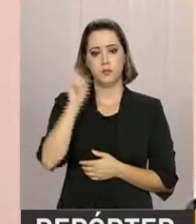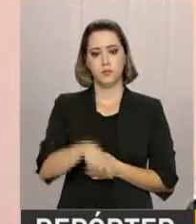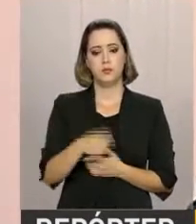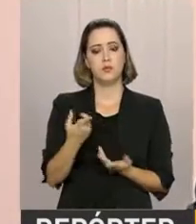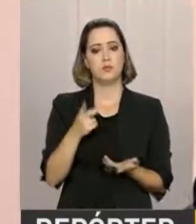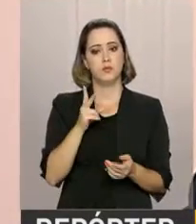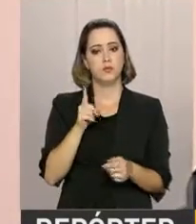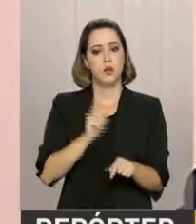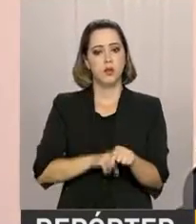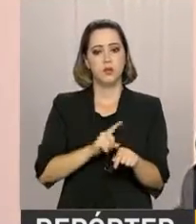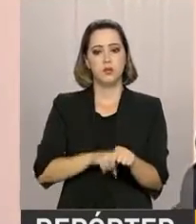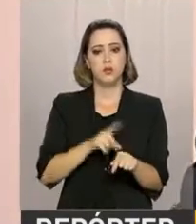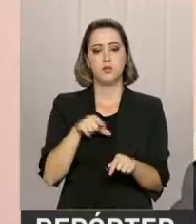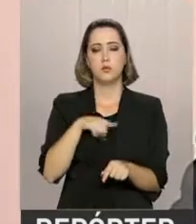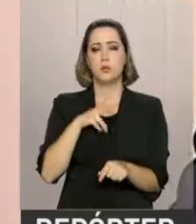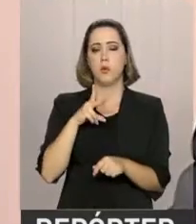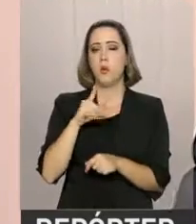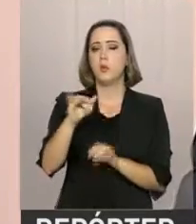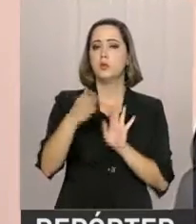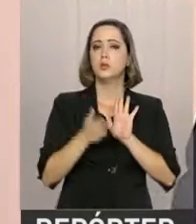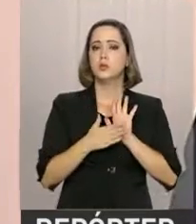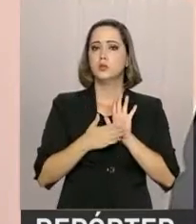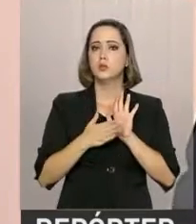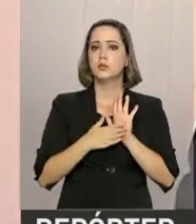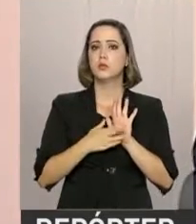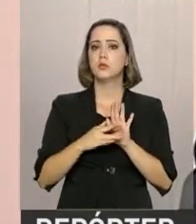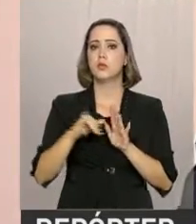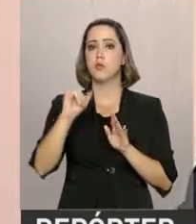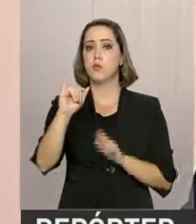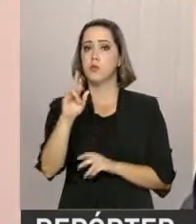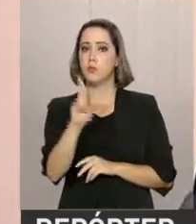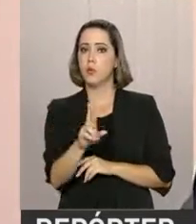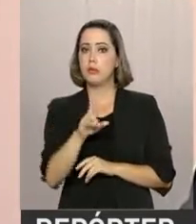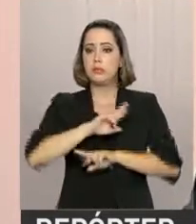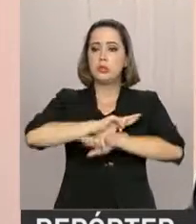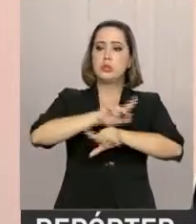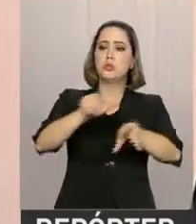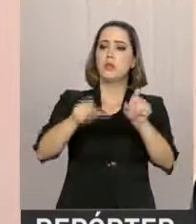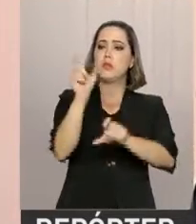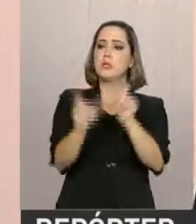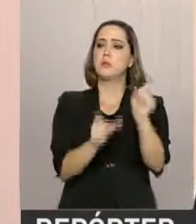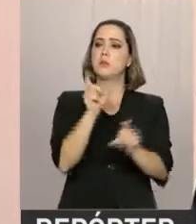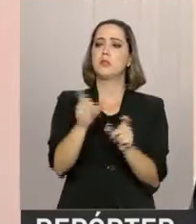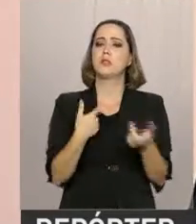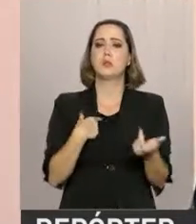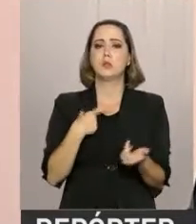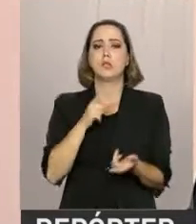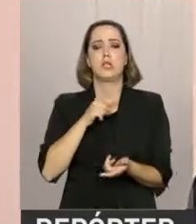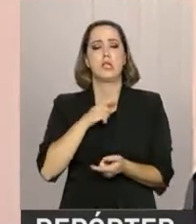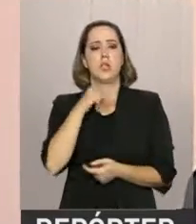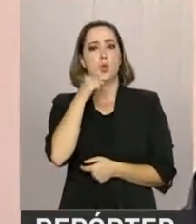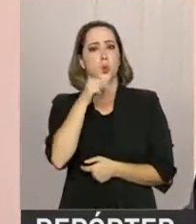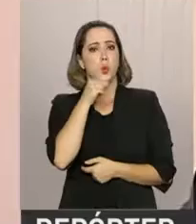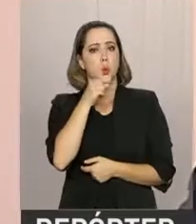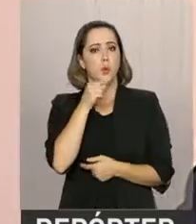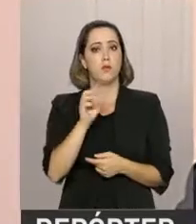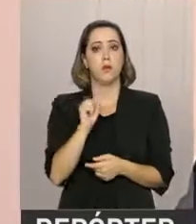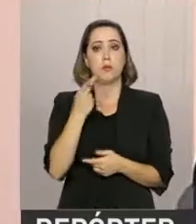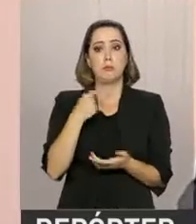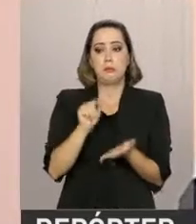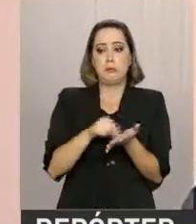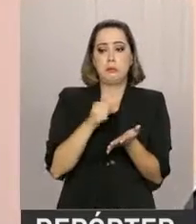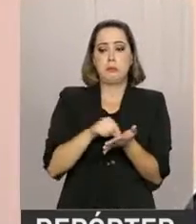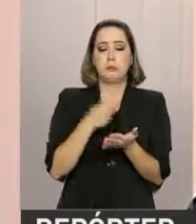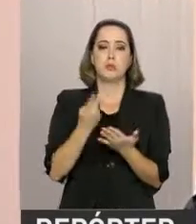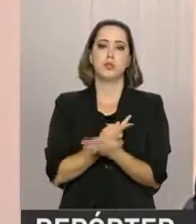Roberto, neste momento de apresentar o imposto de renda, muitos contribuintes acabam tendo dúvidas ou